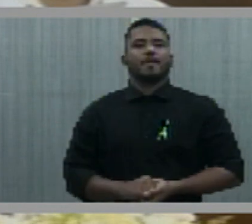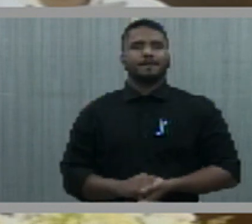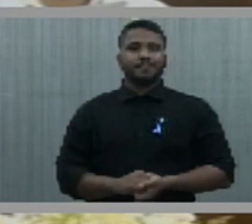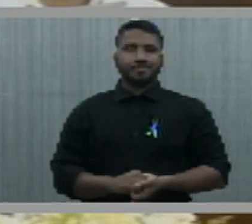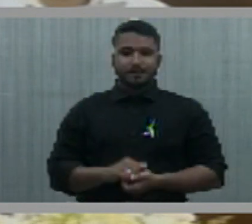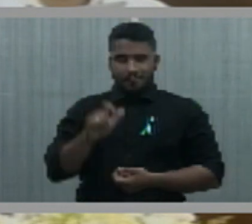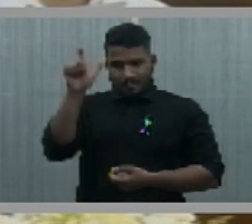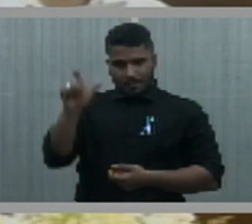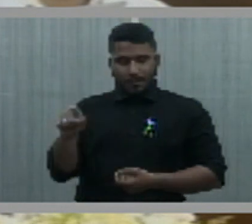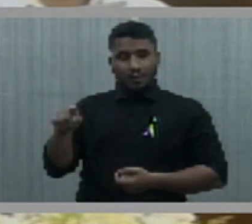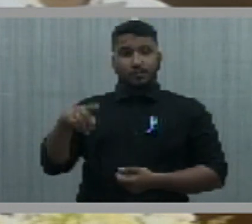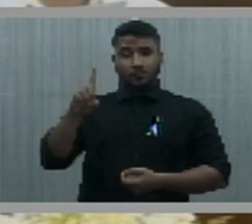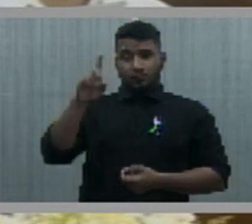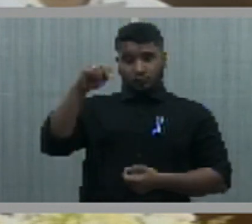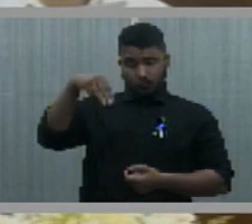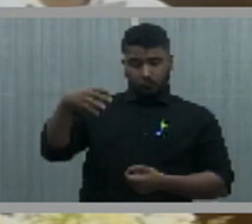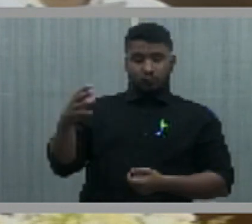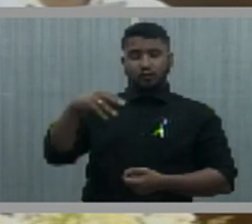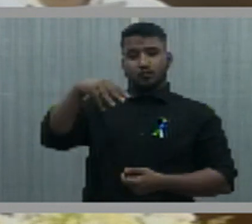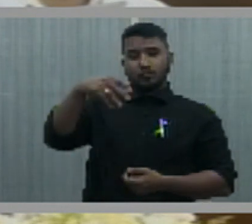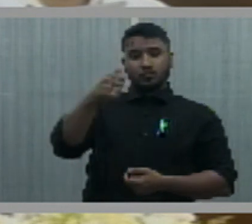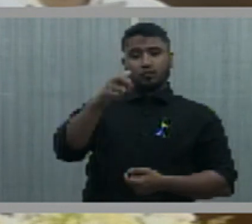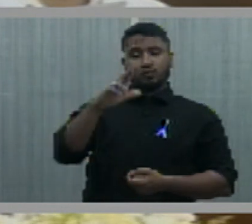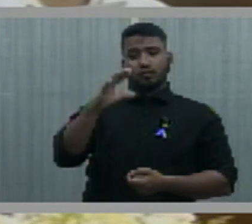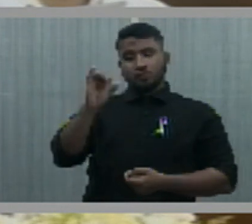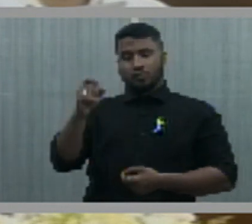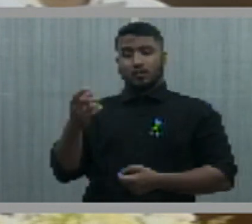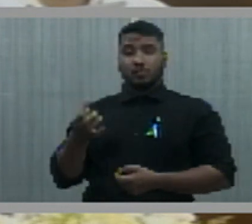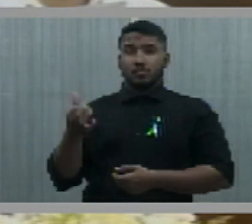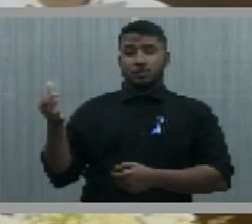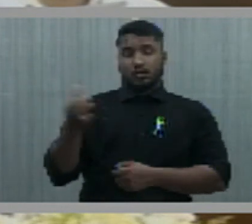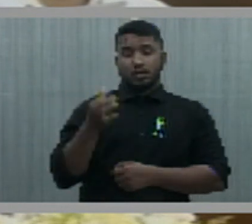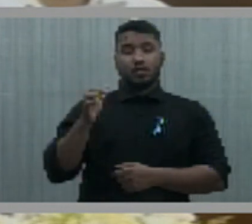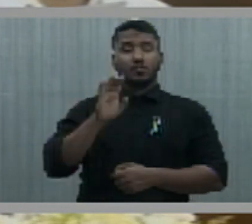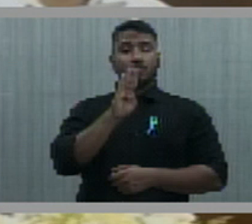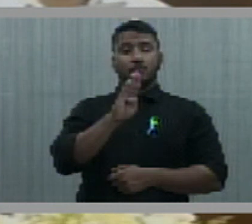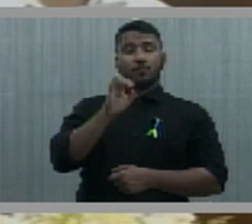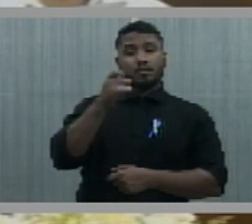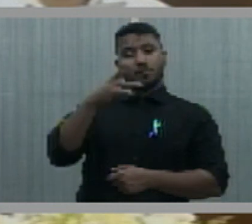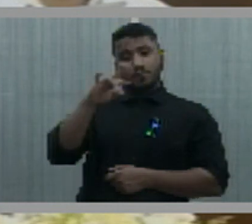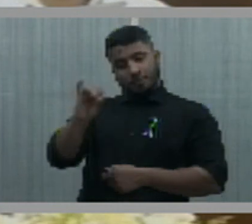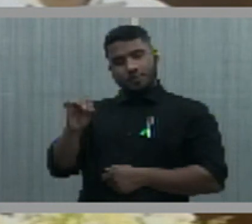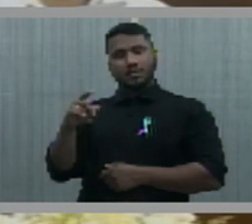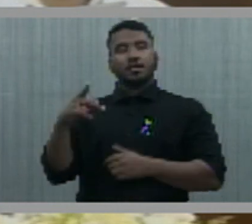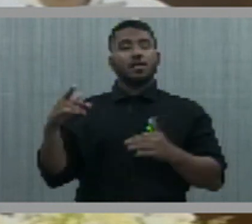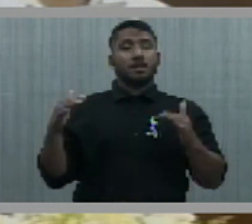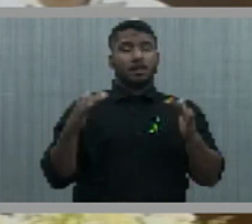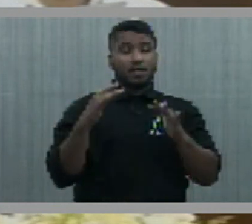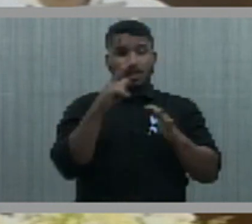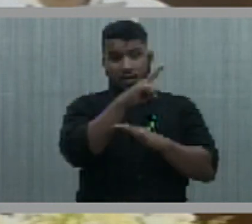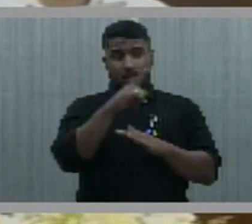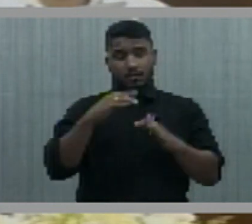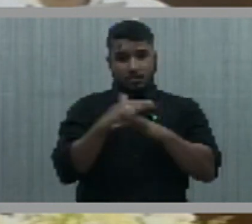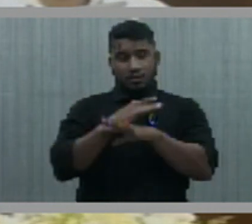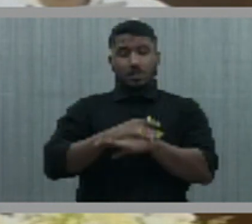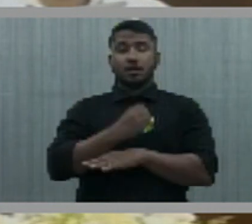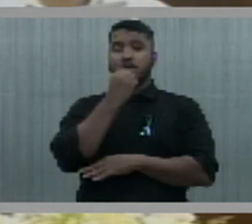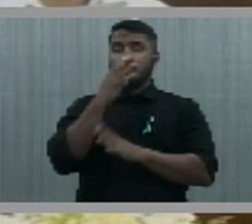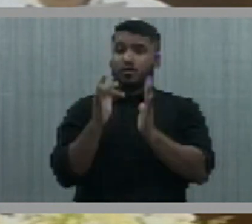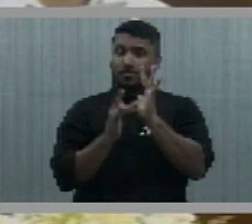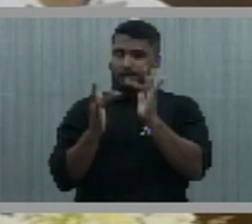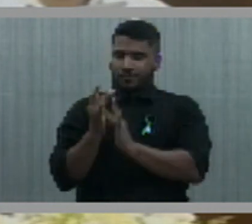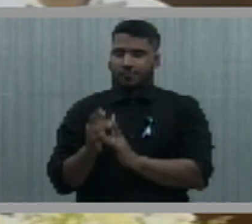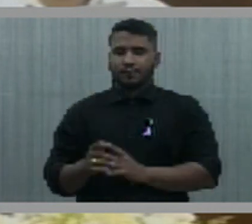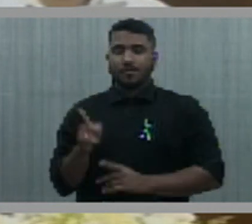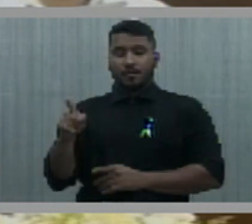Dom Marcos Tavone tomou posse como sexto bispo da Diocese de Bom Jesus do Gurgueia e como seu